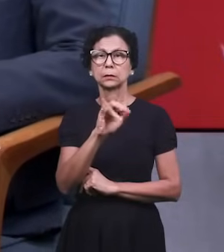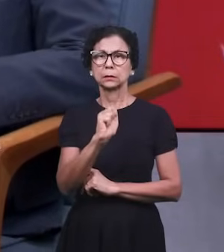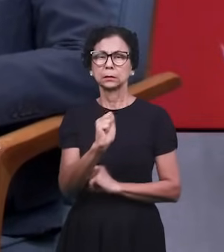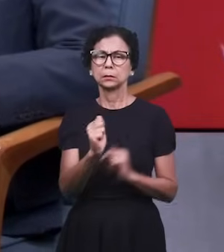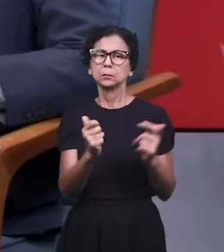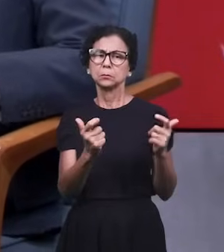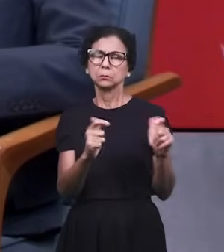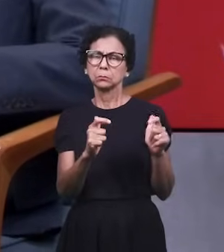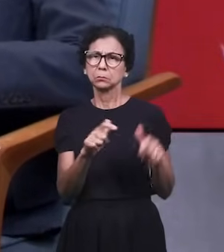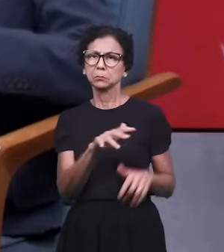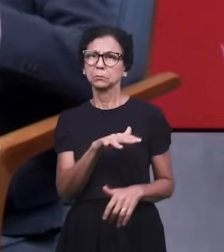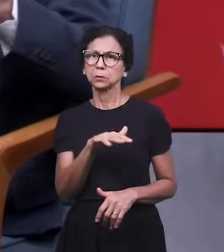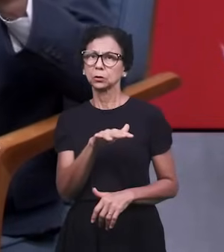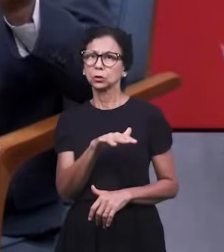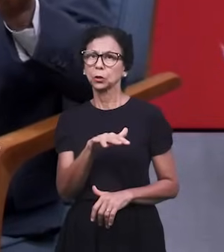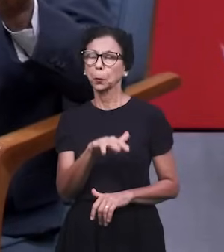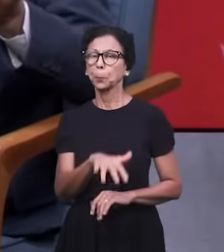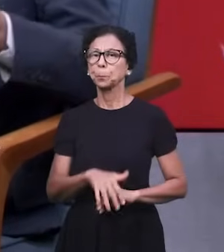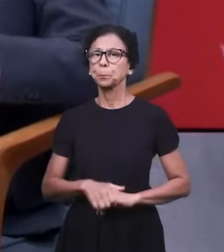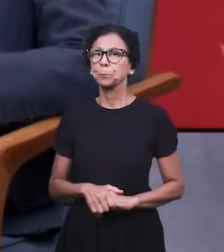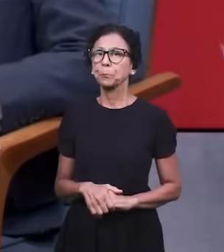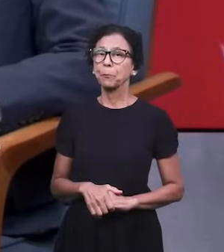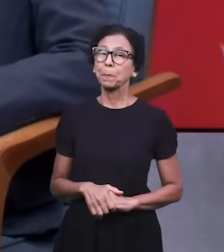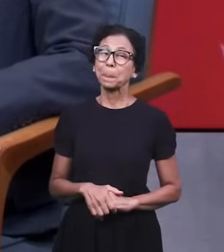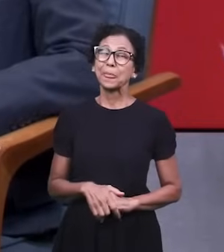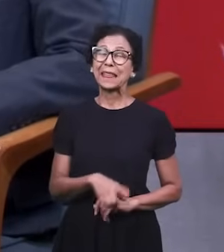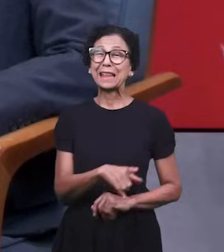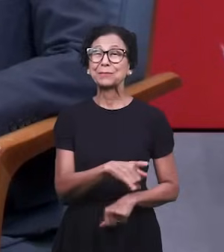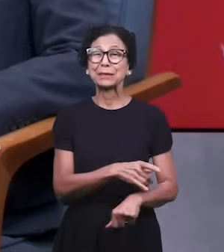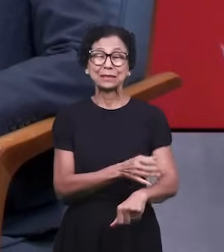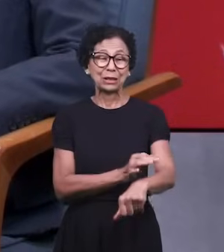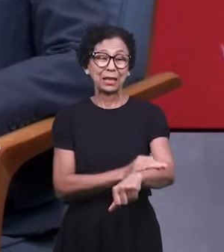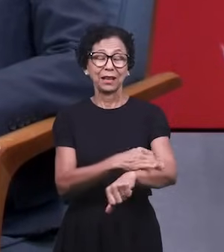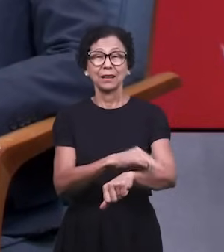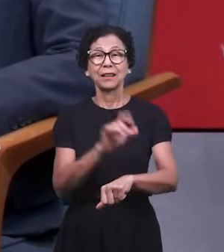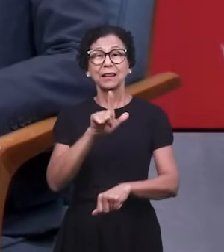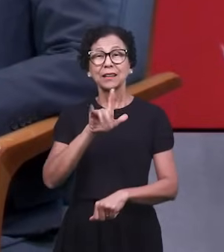foi mas ele tinha um problema, ele era leproso.